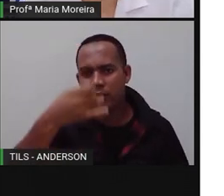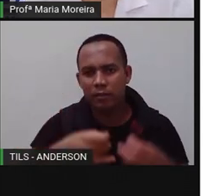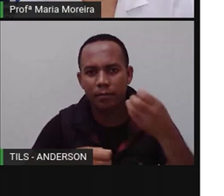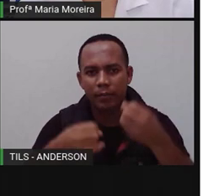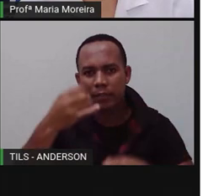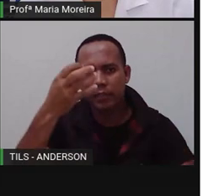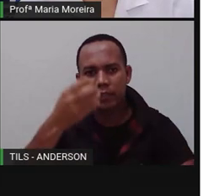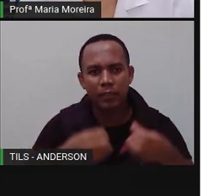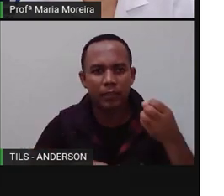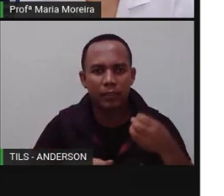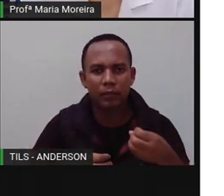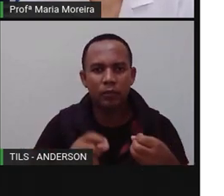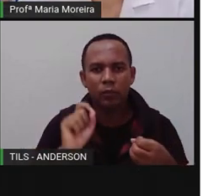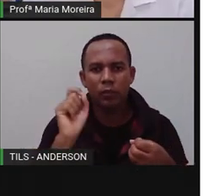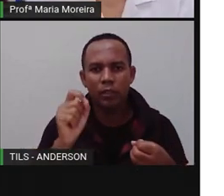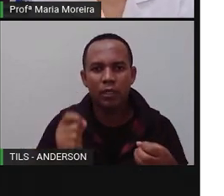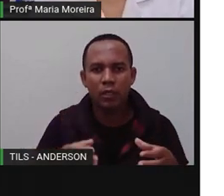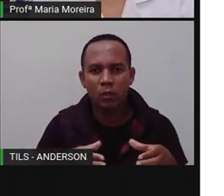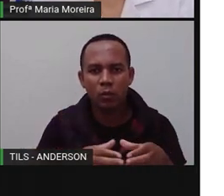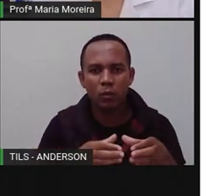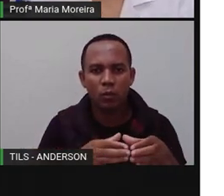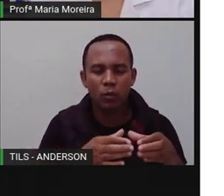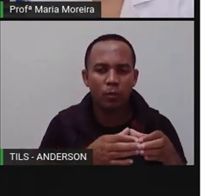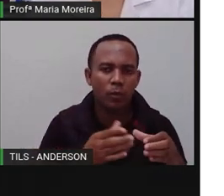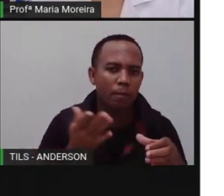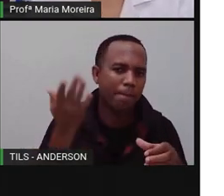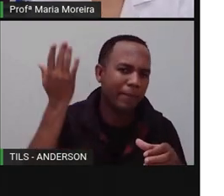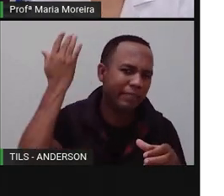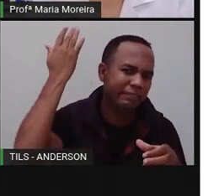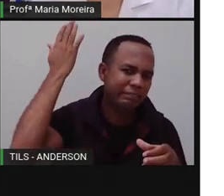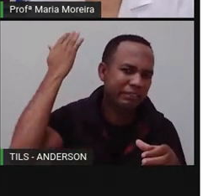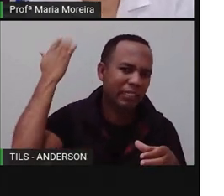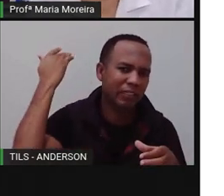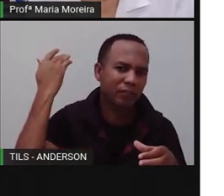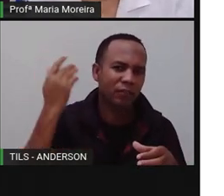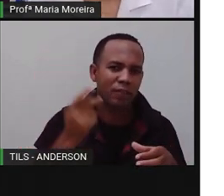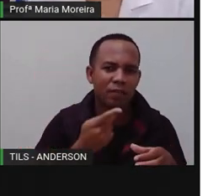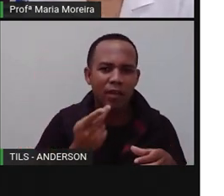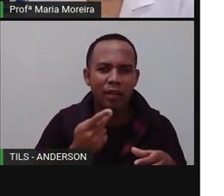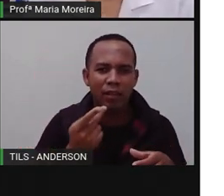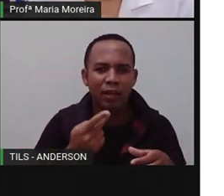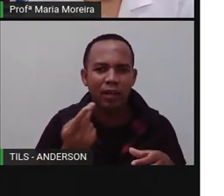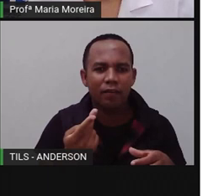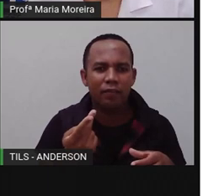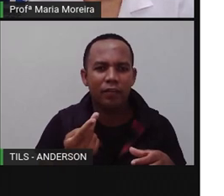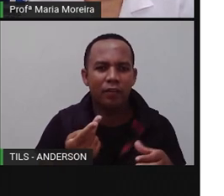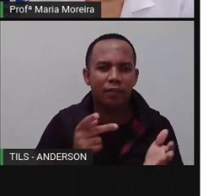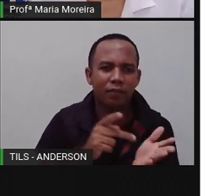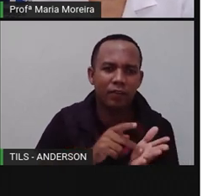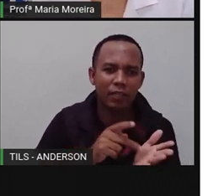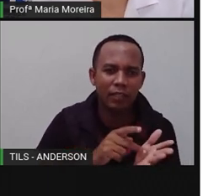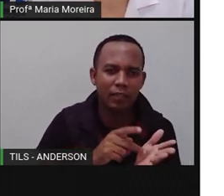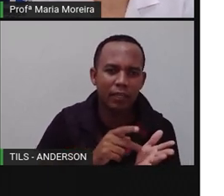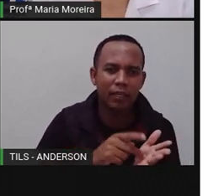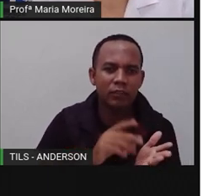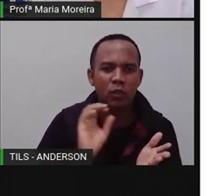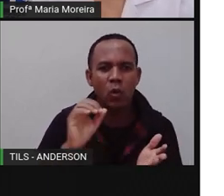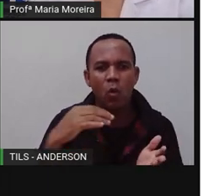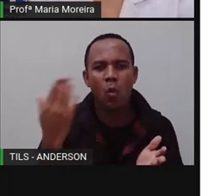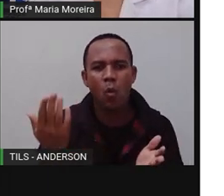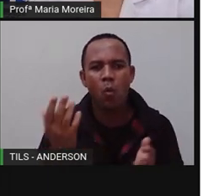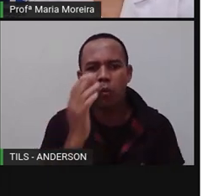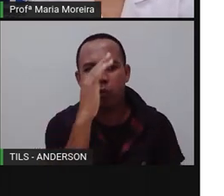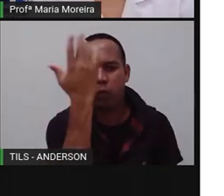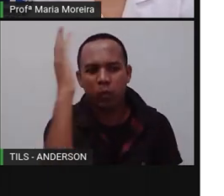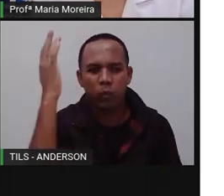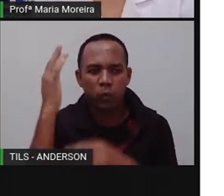narrativas utilizadas pelos povos antigos, né? Para explicar fatos da realidade e fenômenos da natureza